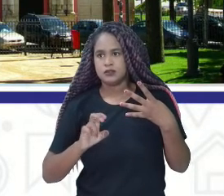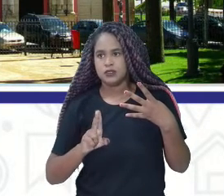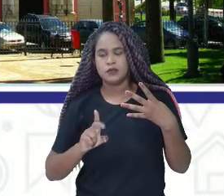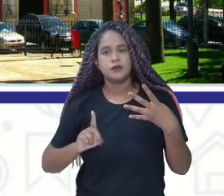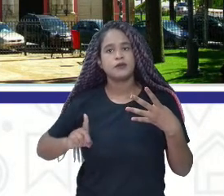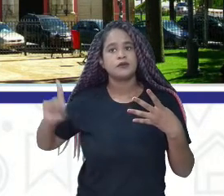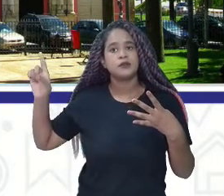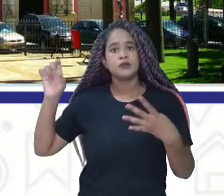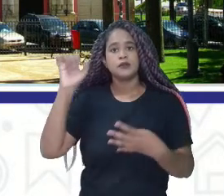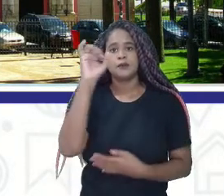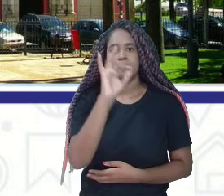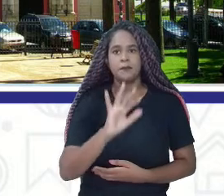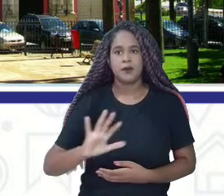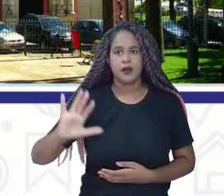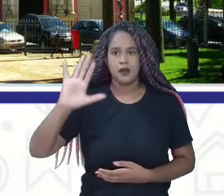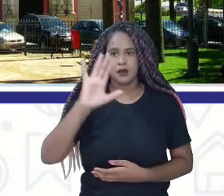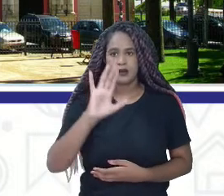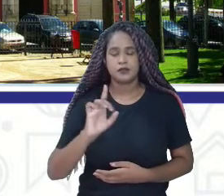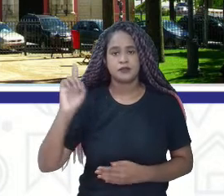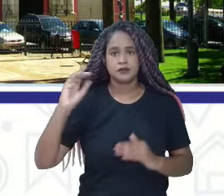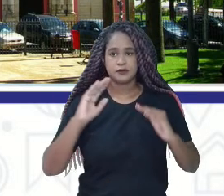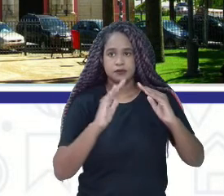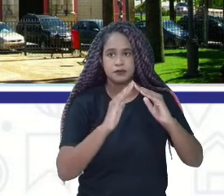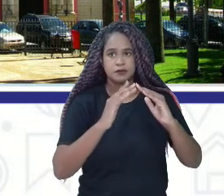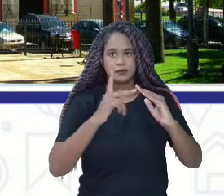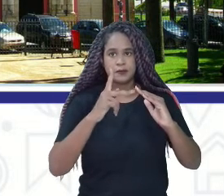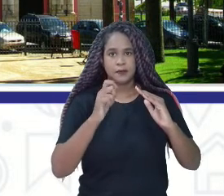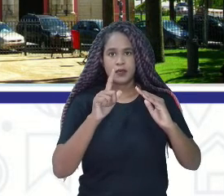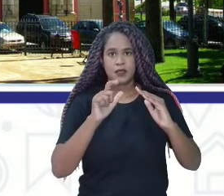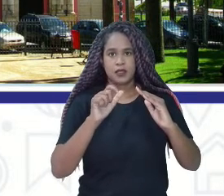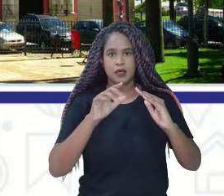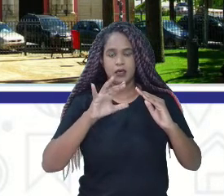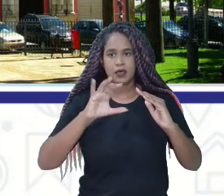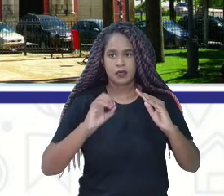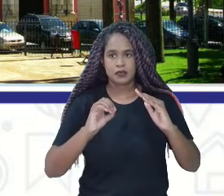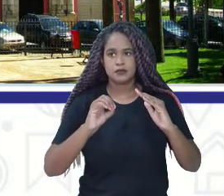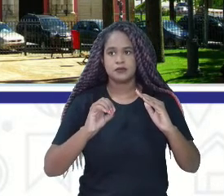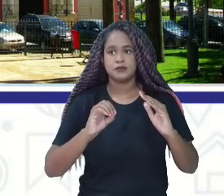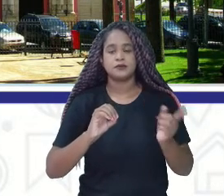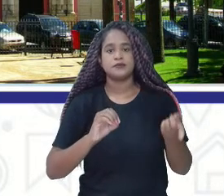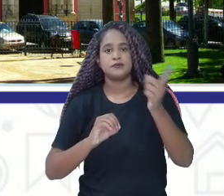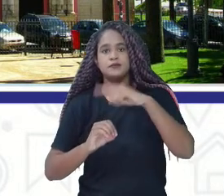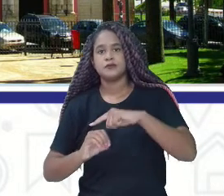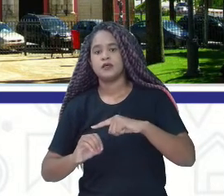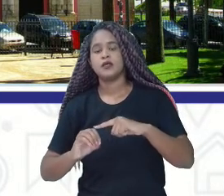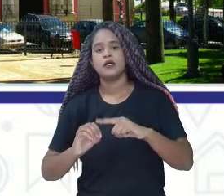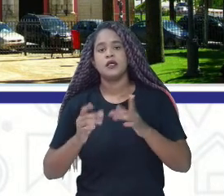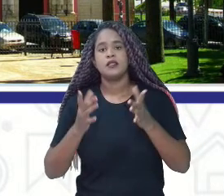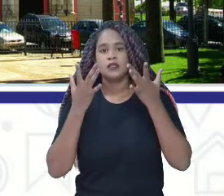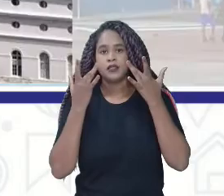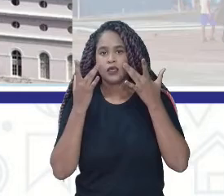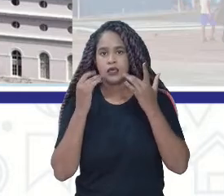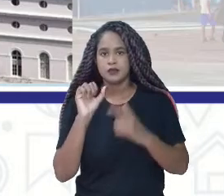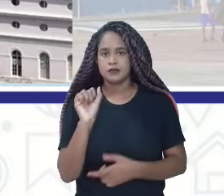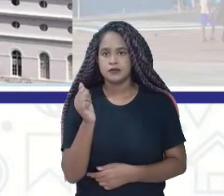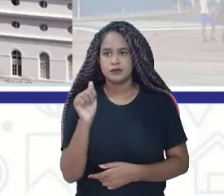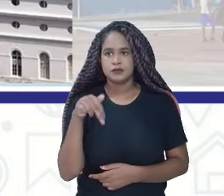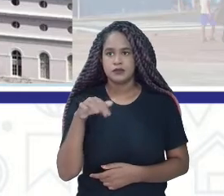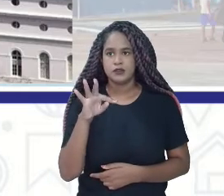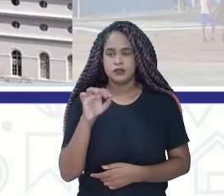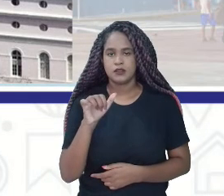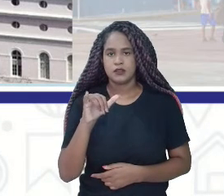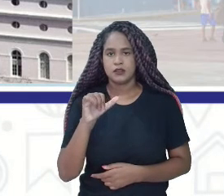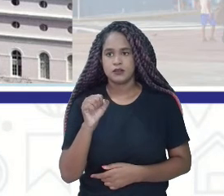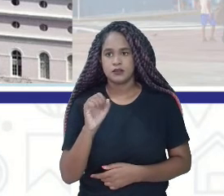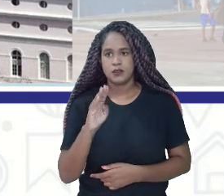tem, ó, o Palácio do Campo das Princesas, em destaque, aqui o Teatro de Santa Isabel, tudo